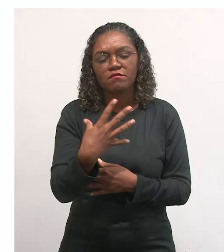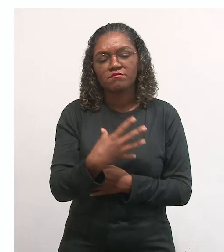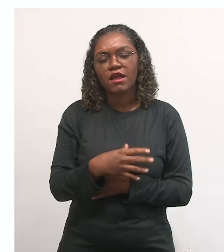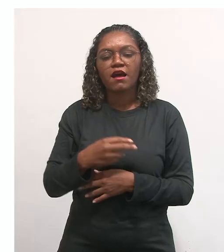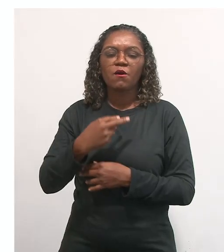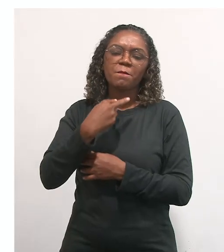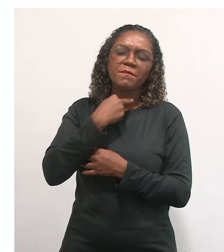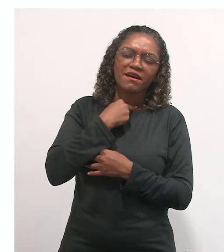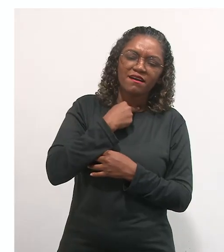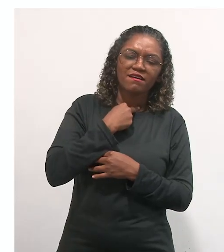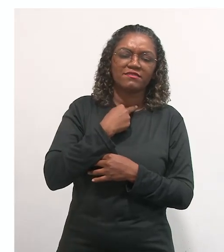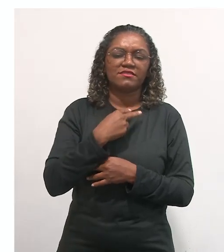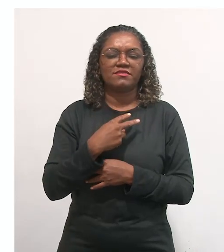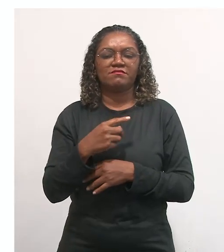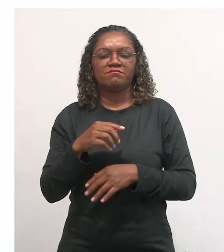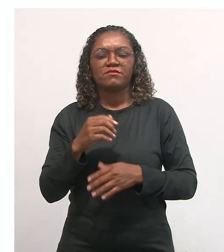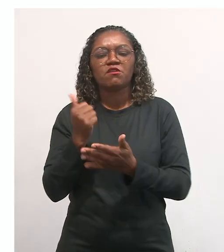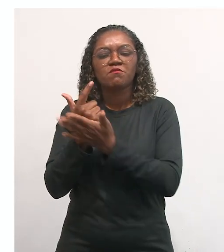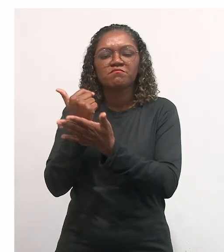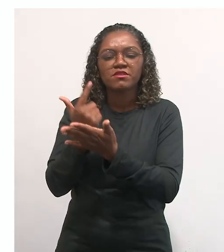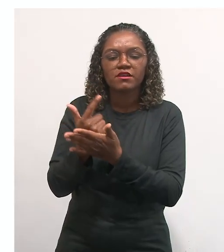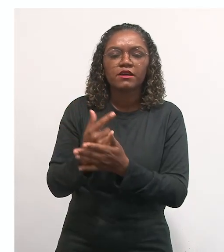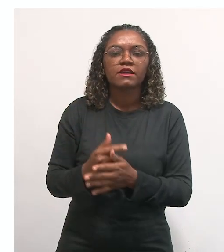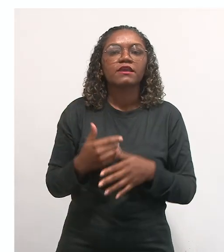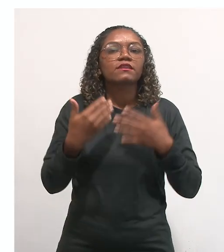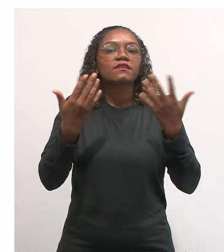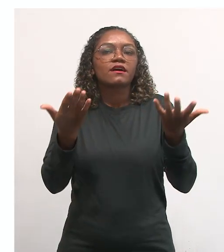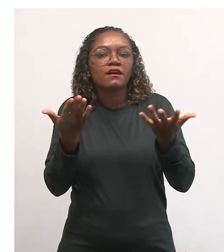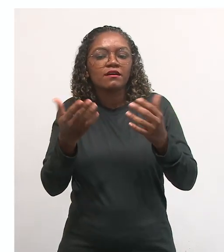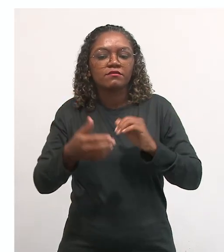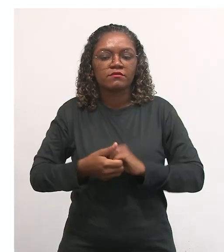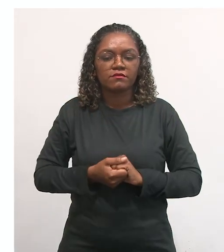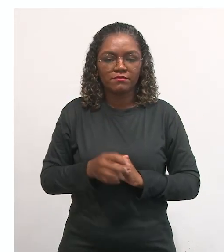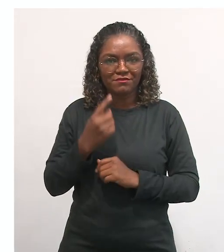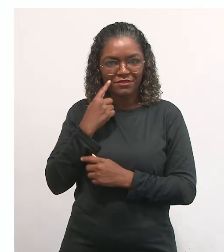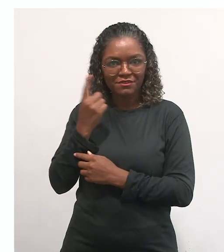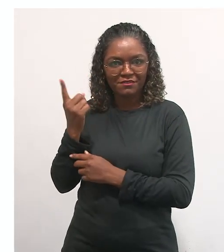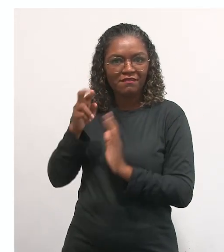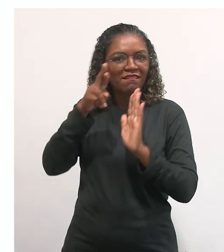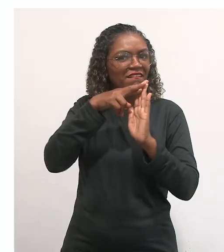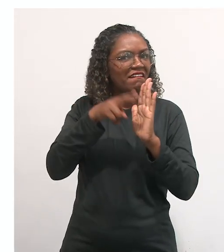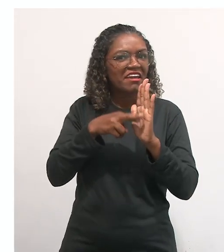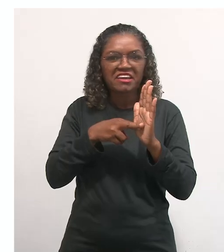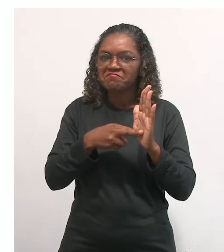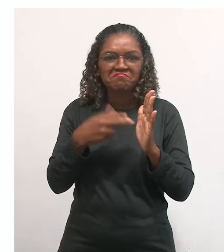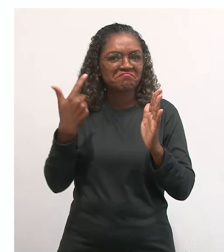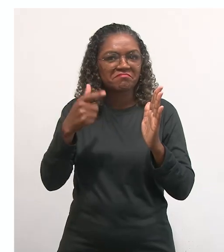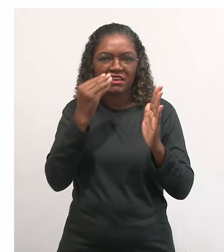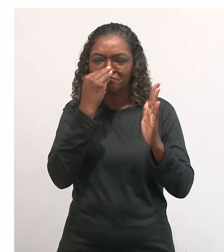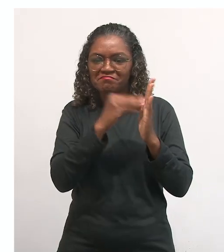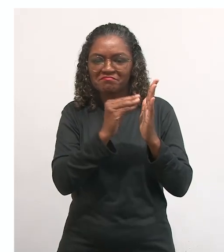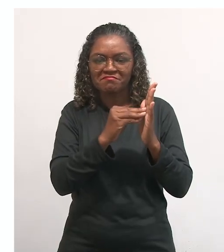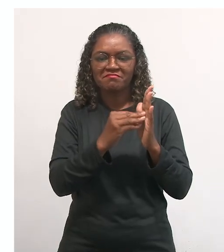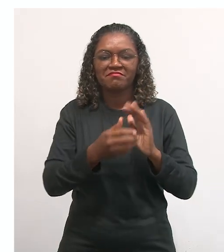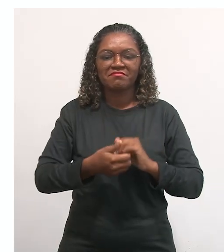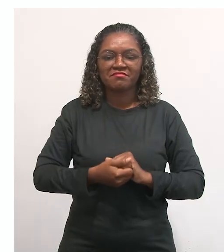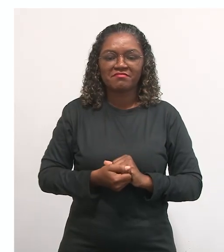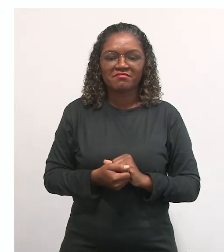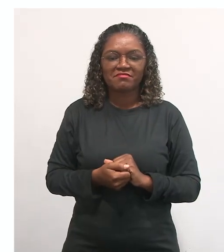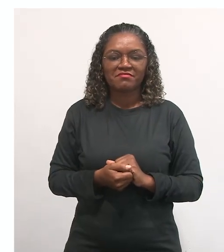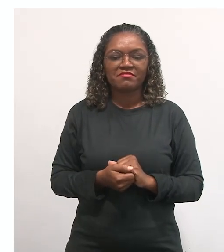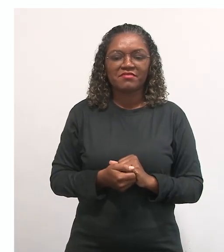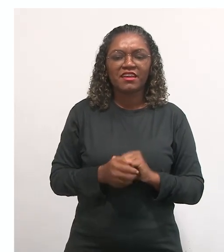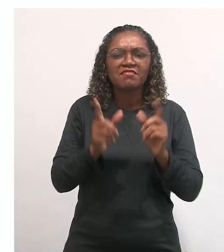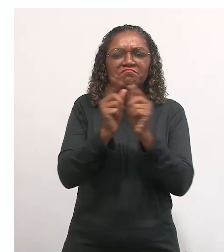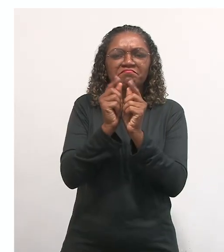ingressos ó ó então é o que diz né a pessoa nem seguiu aqui a regra de colocar o que diz com o maiúsculo